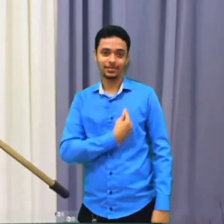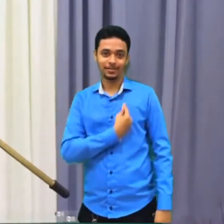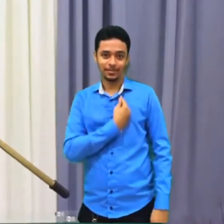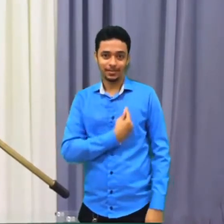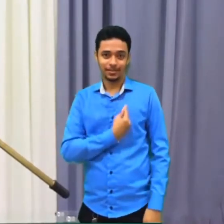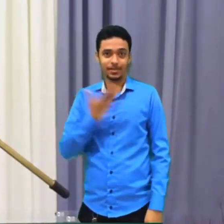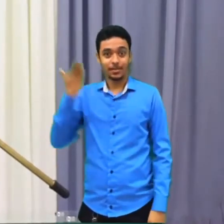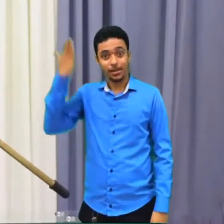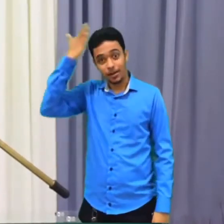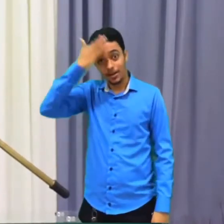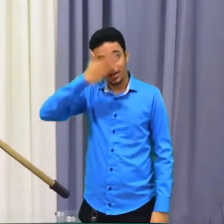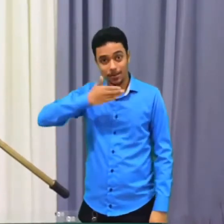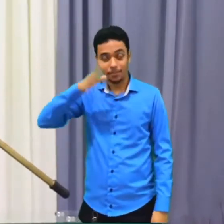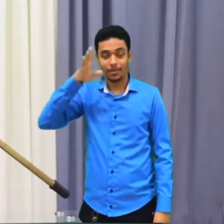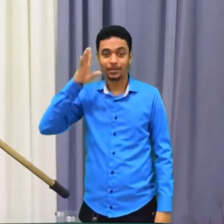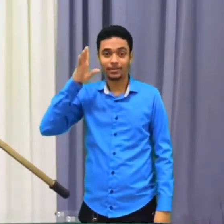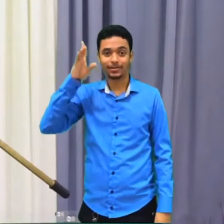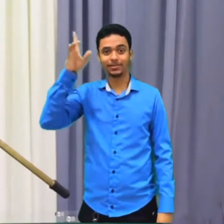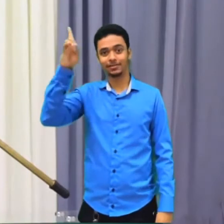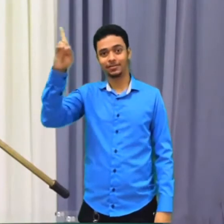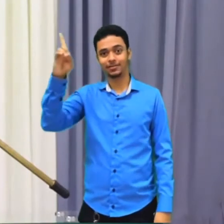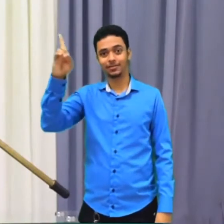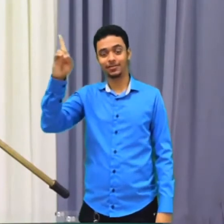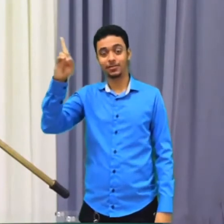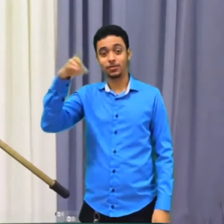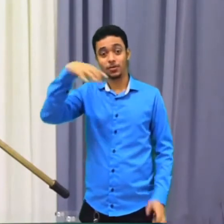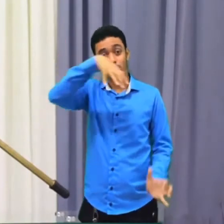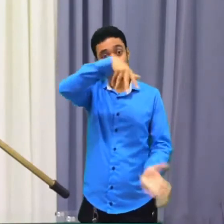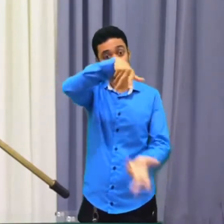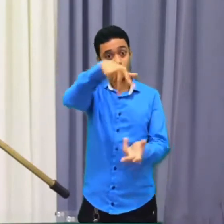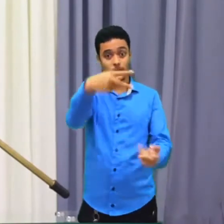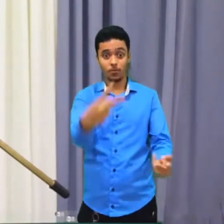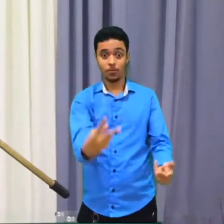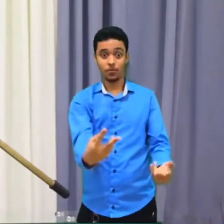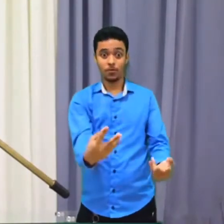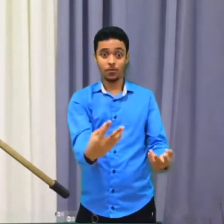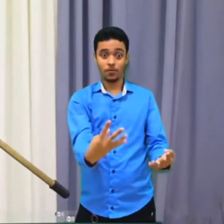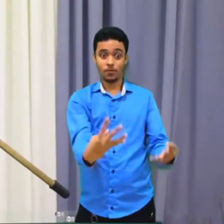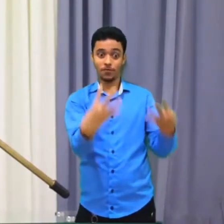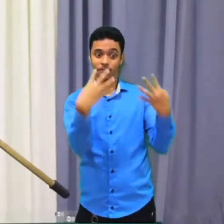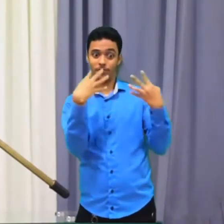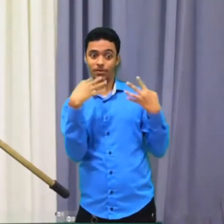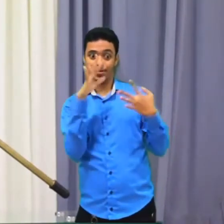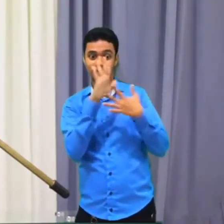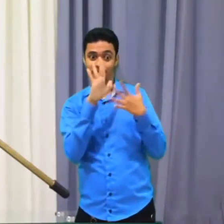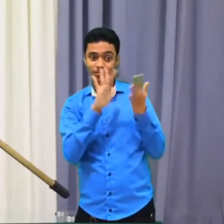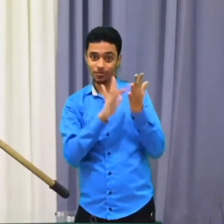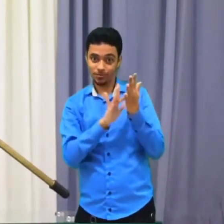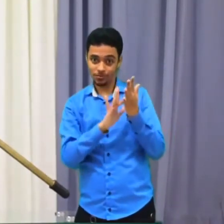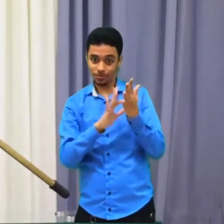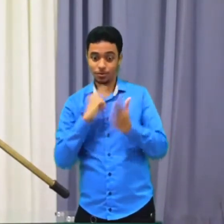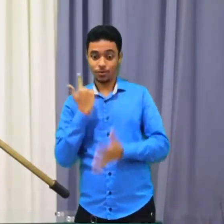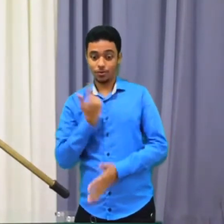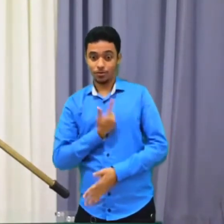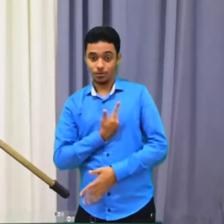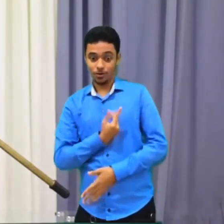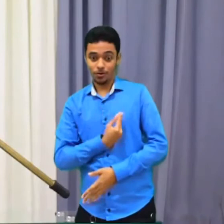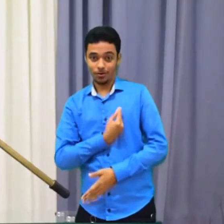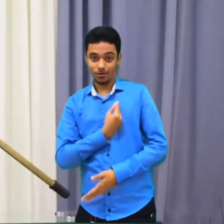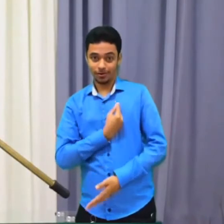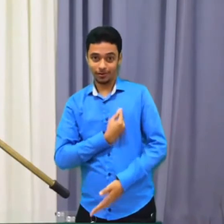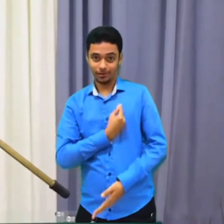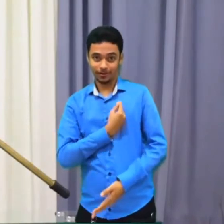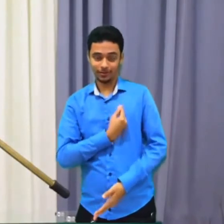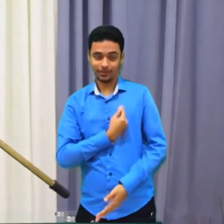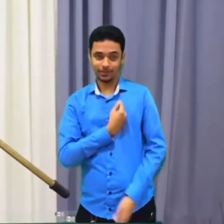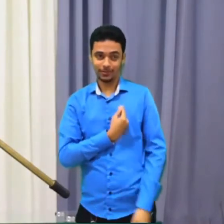na presença de Deus e fazer que o mundo veja Cristo através de nossa própria